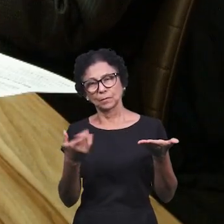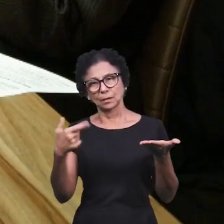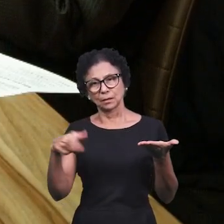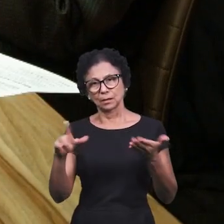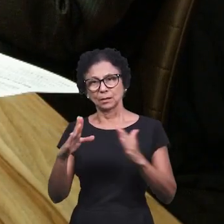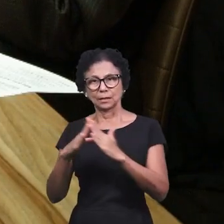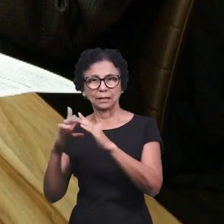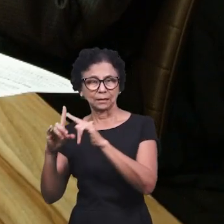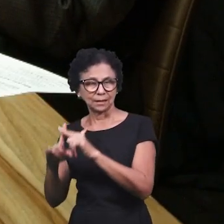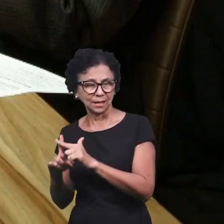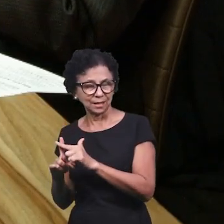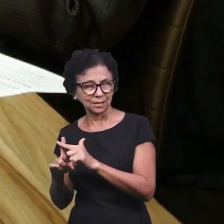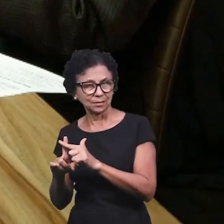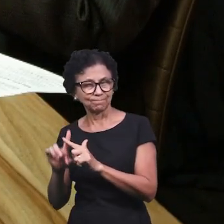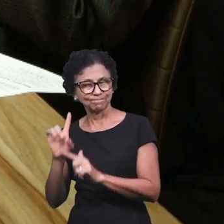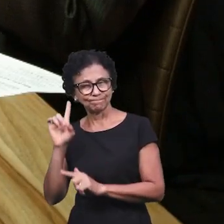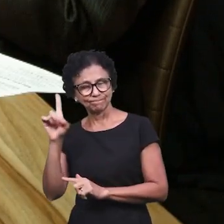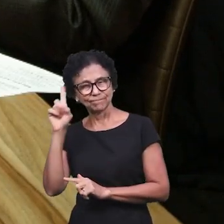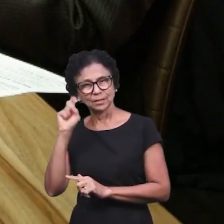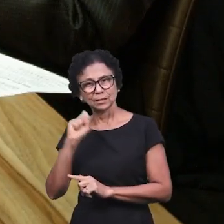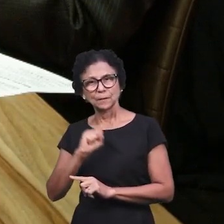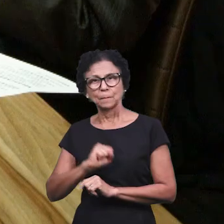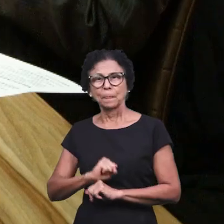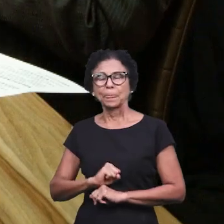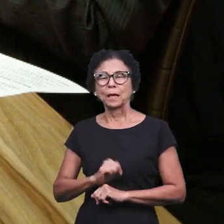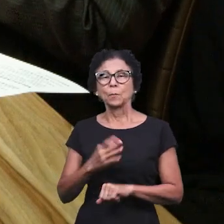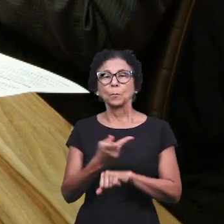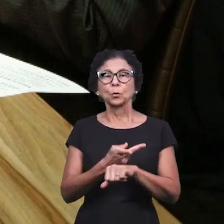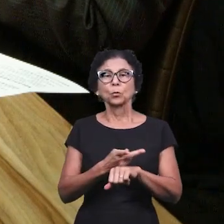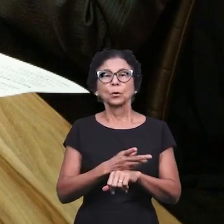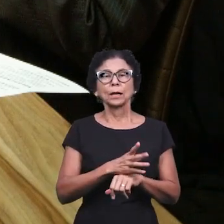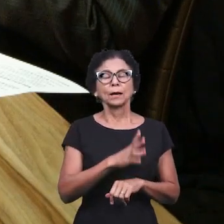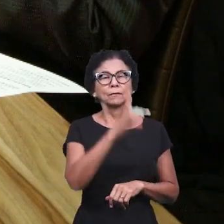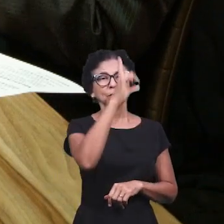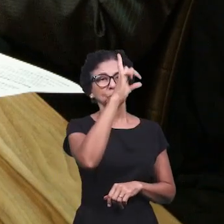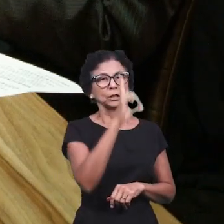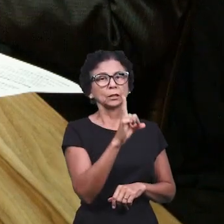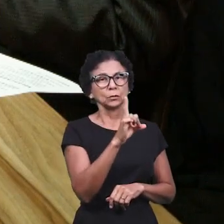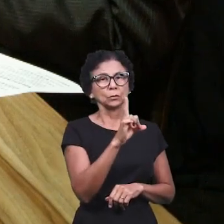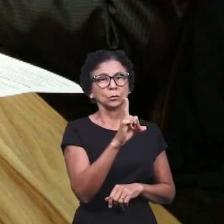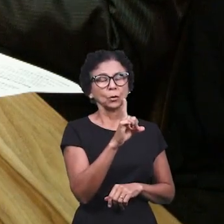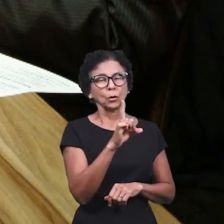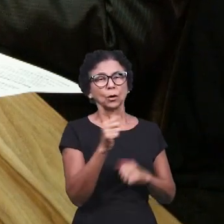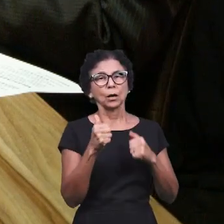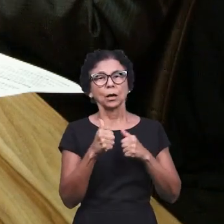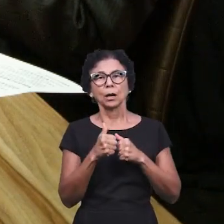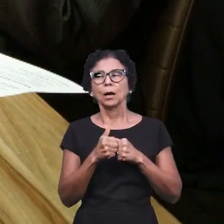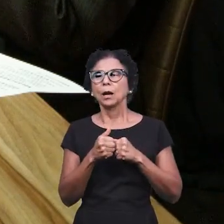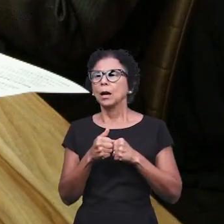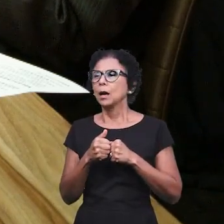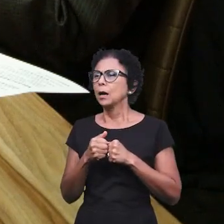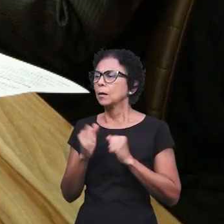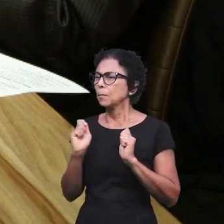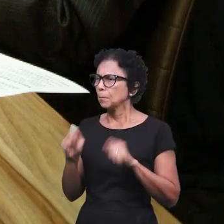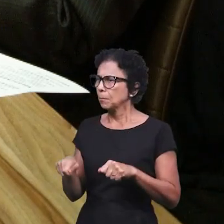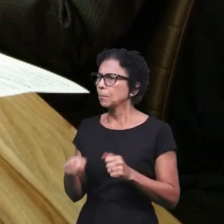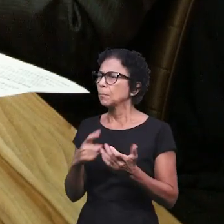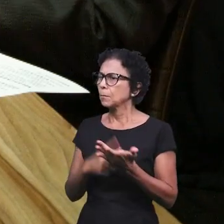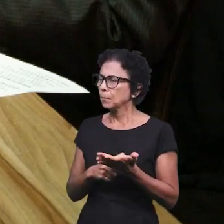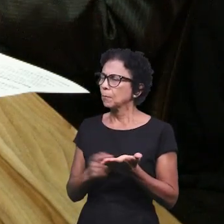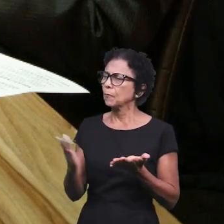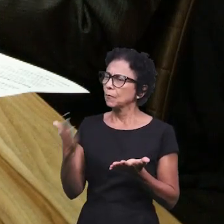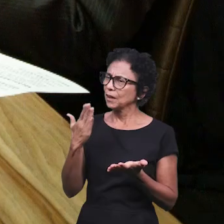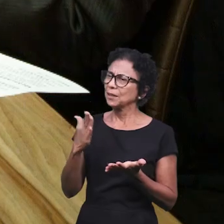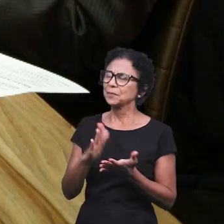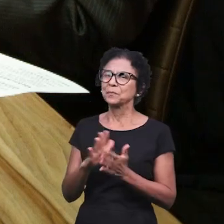irem à igreja, a gente procurava a direção da escola abria as portas para nós, marcava um dia, e